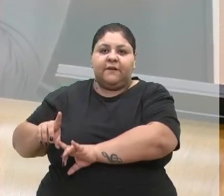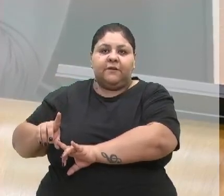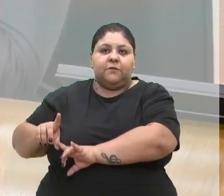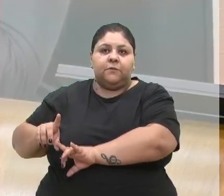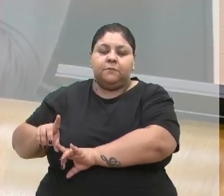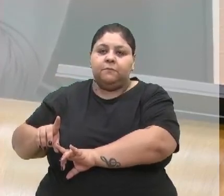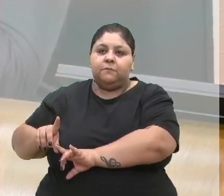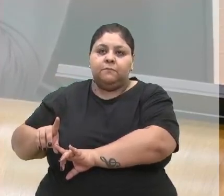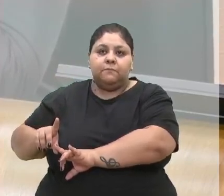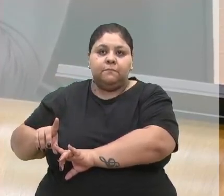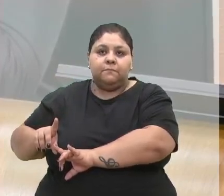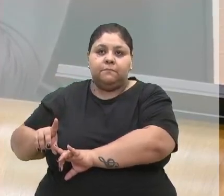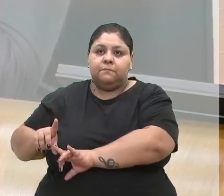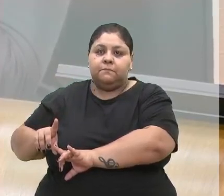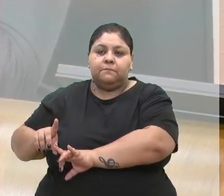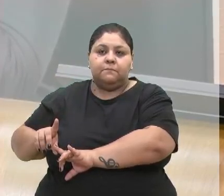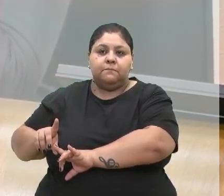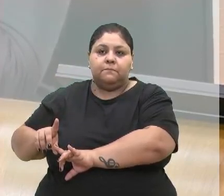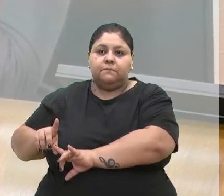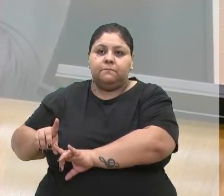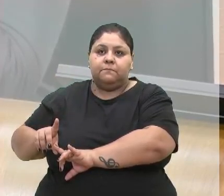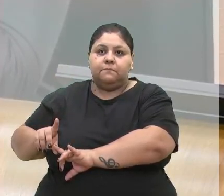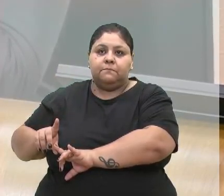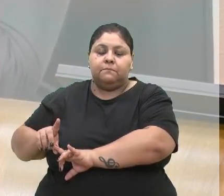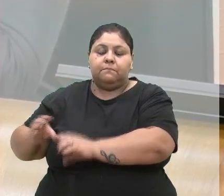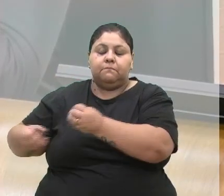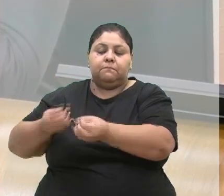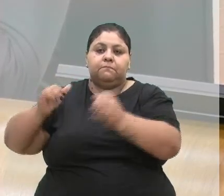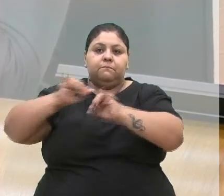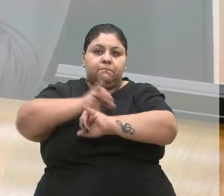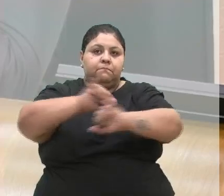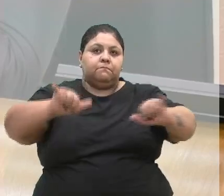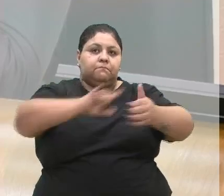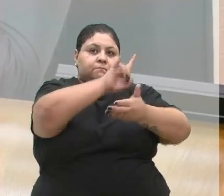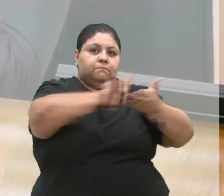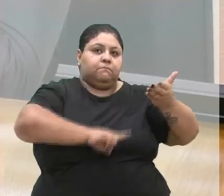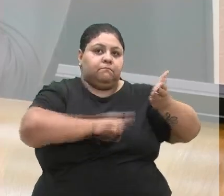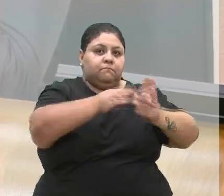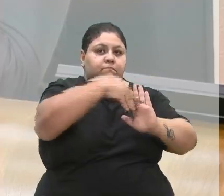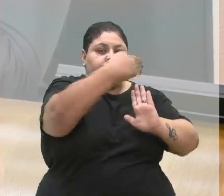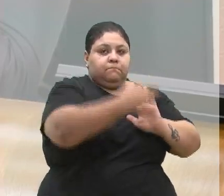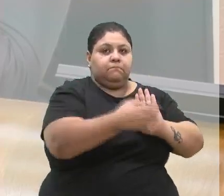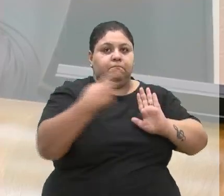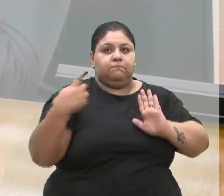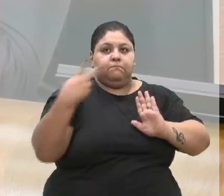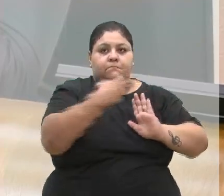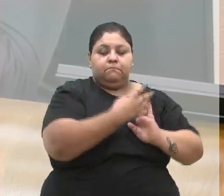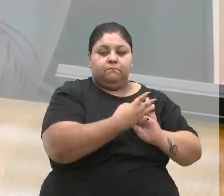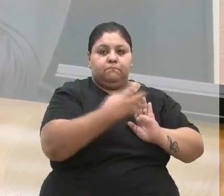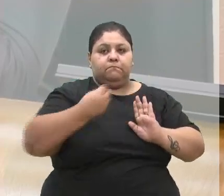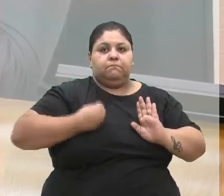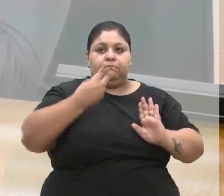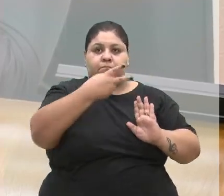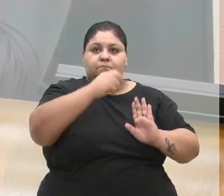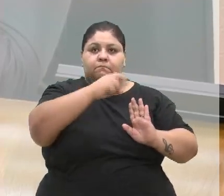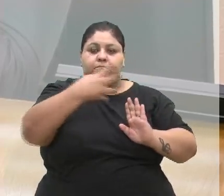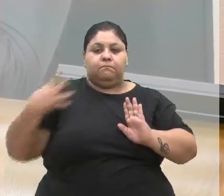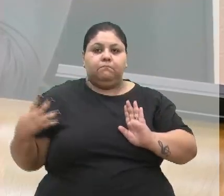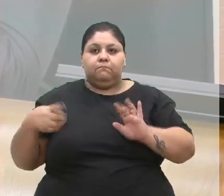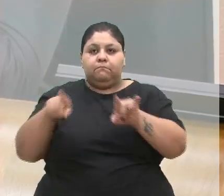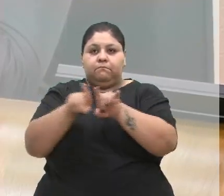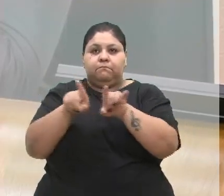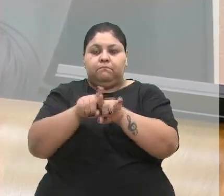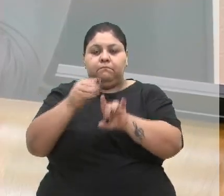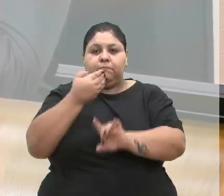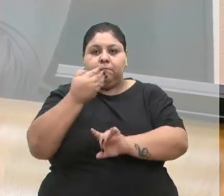cargo na administração pública municipal, conforme informado através do documento externo 14/2023, considerando o requerimento de